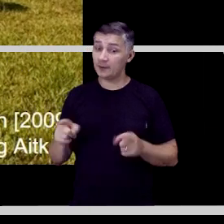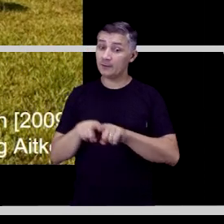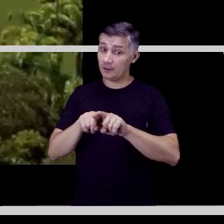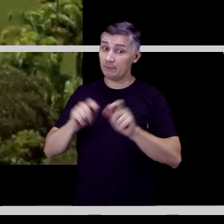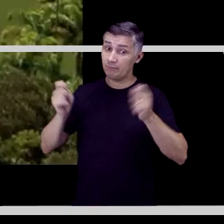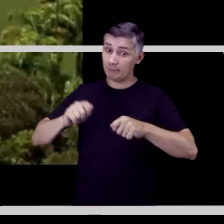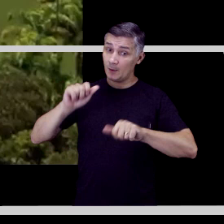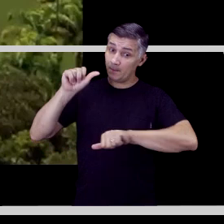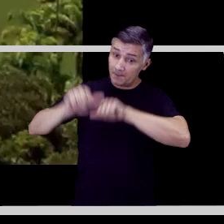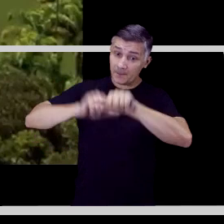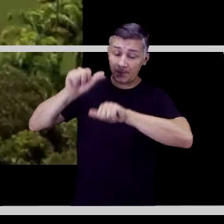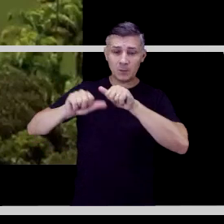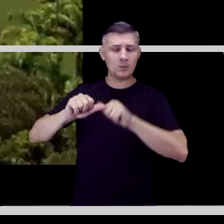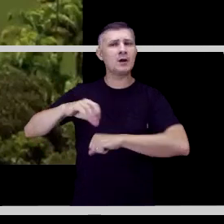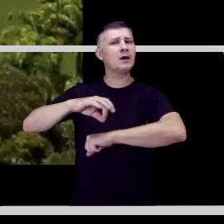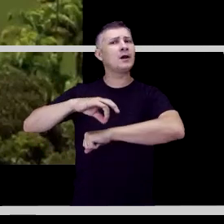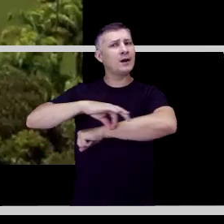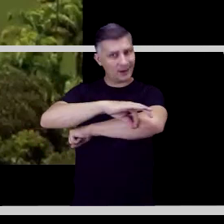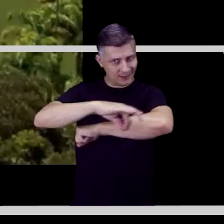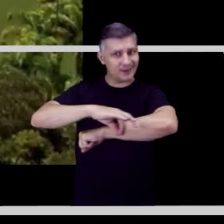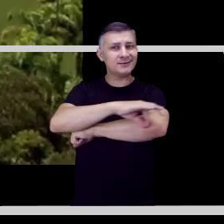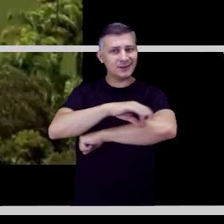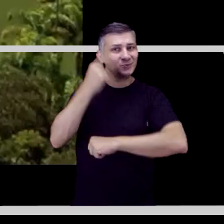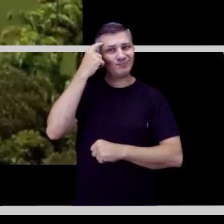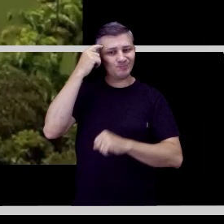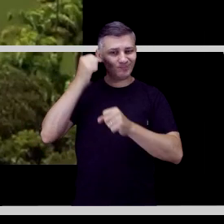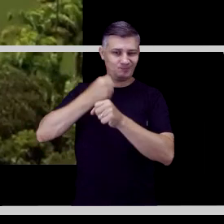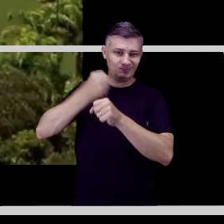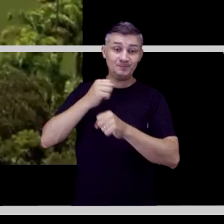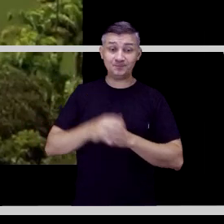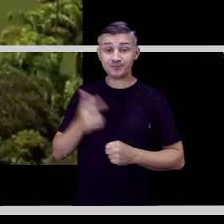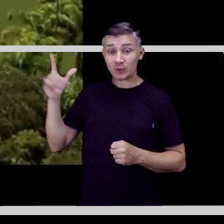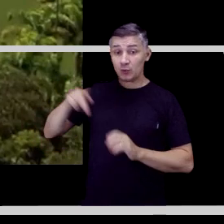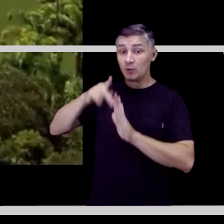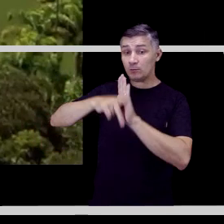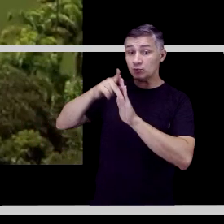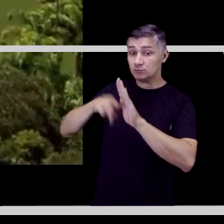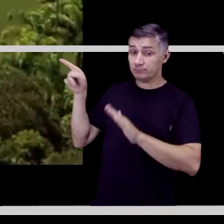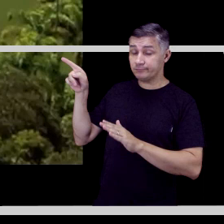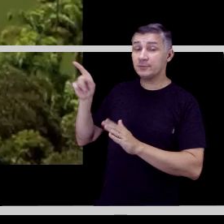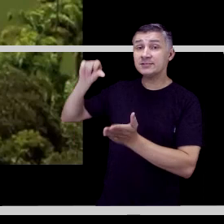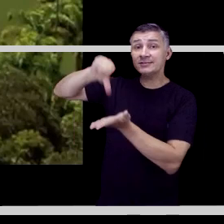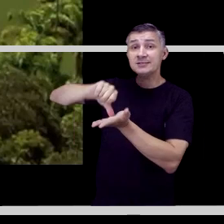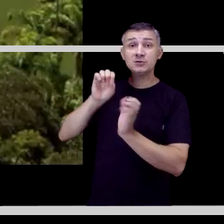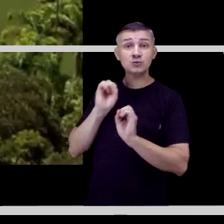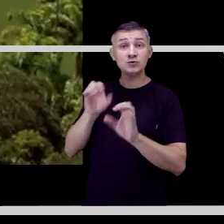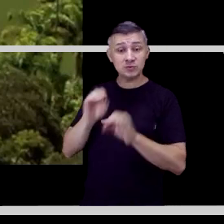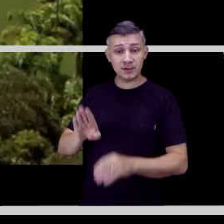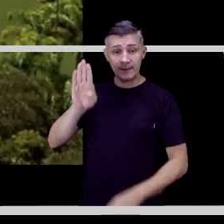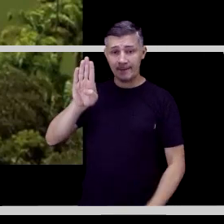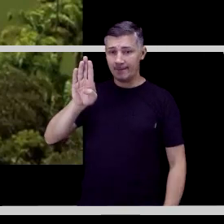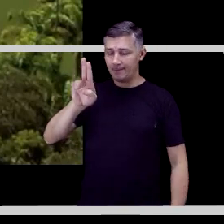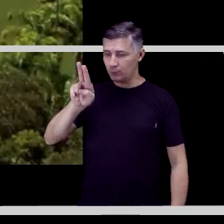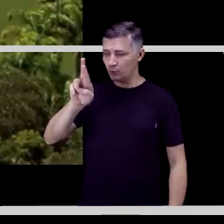e que é traduzida com a ajuda da arquitetura. Esse próximo projeto é o Centro Educativo